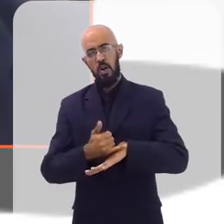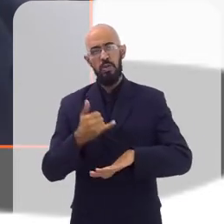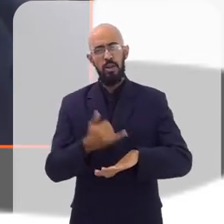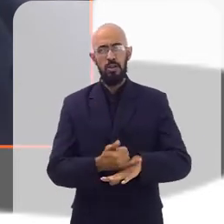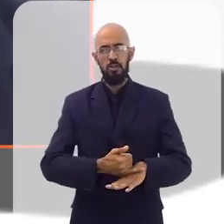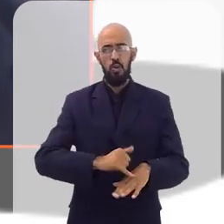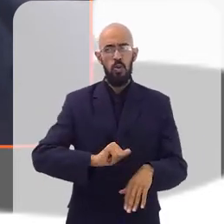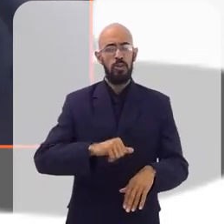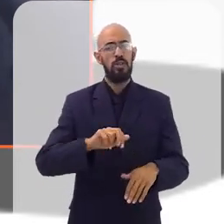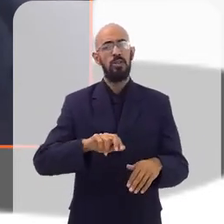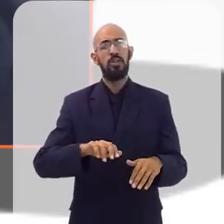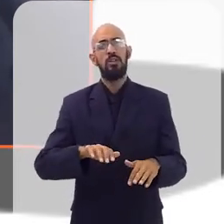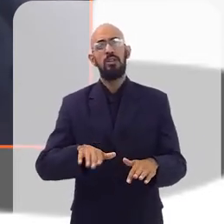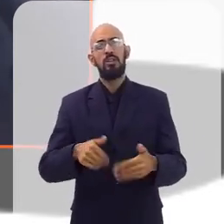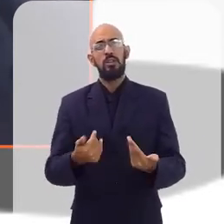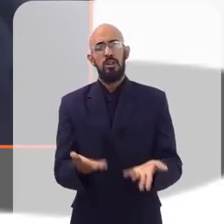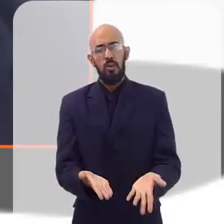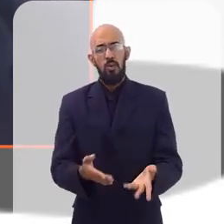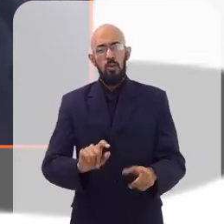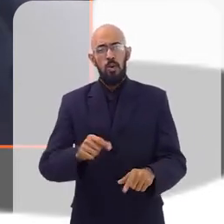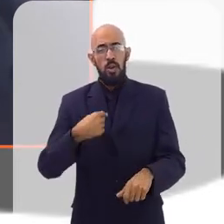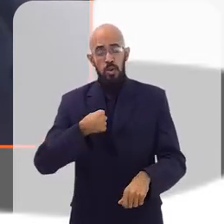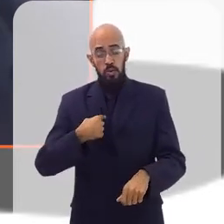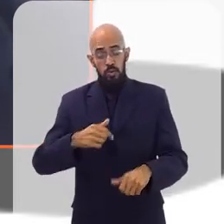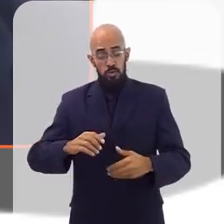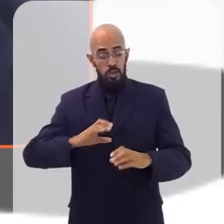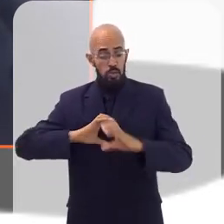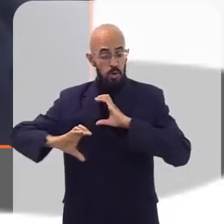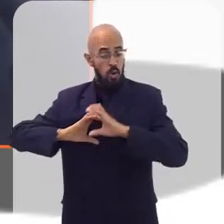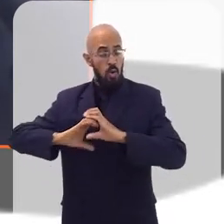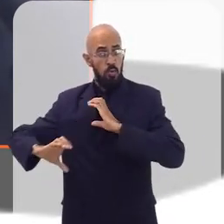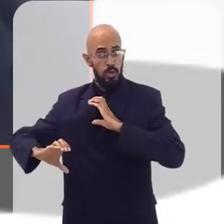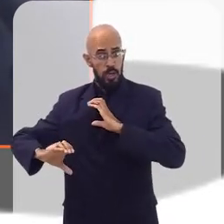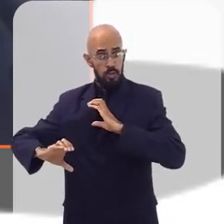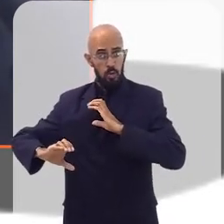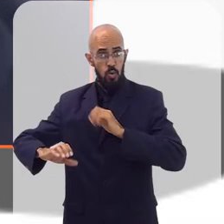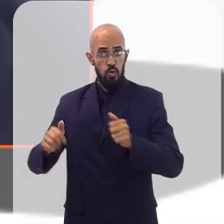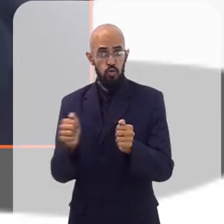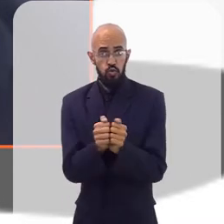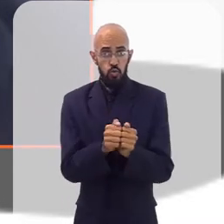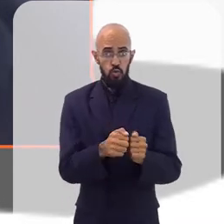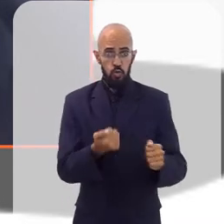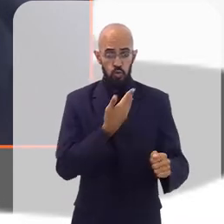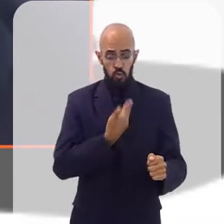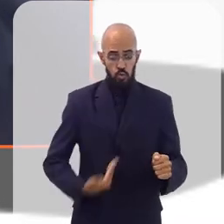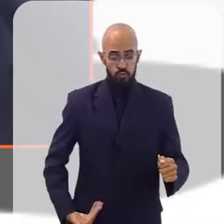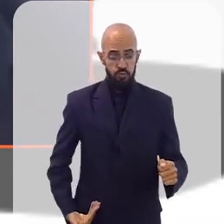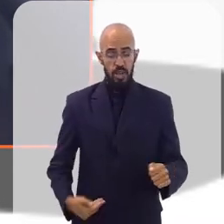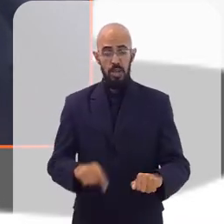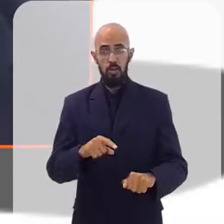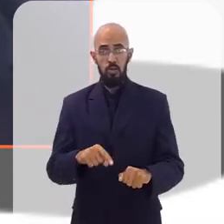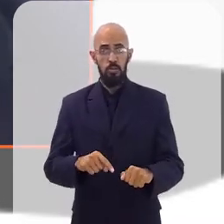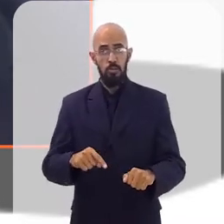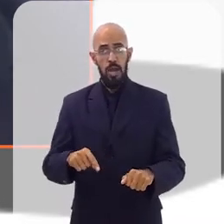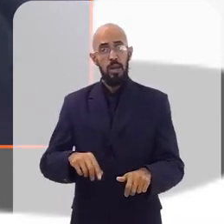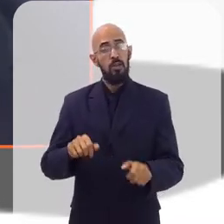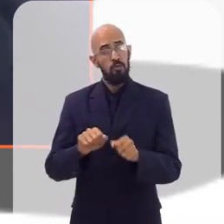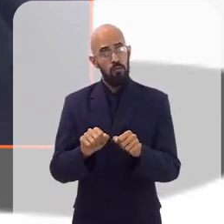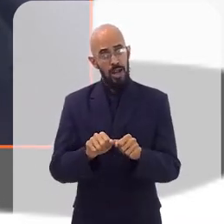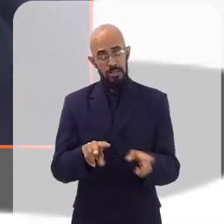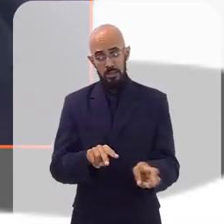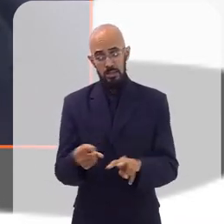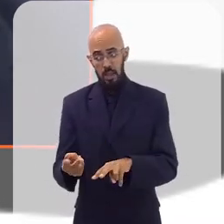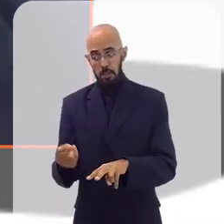em Volta Redonda faz ou seja tem sido um interlocutor junto ao governo do estado para que